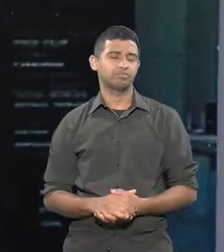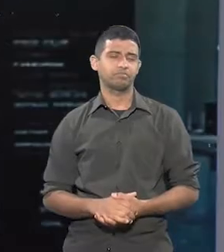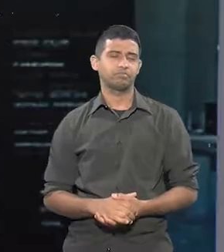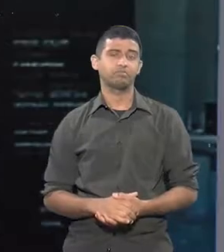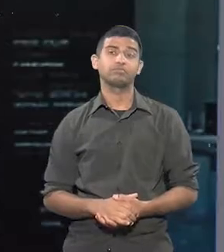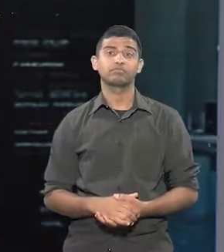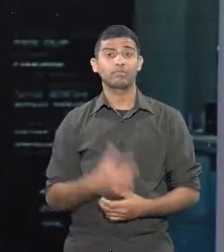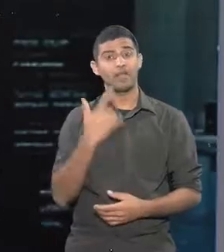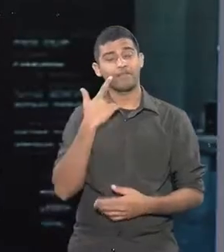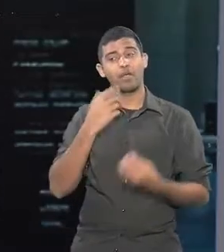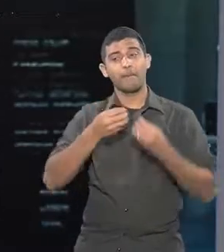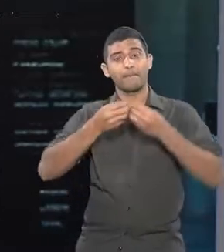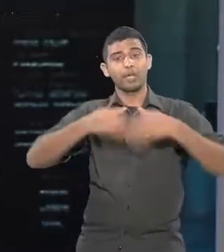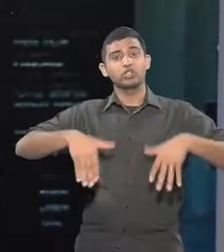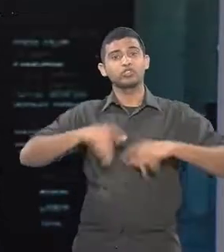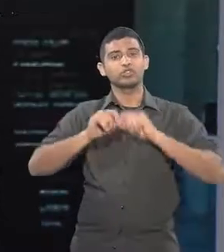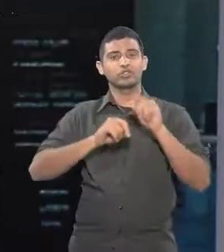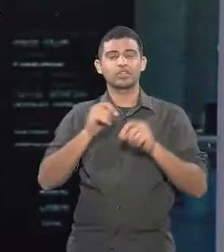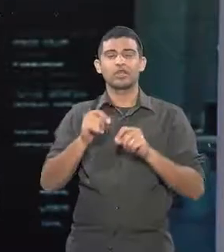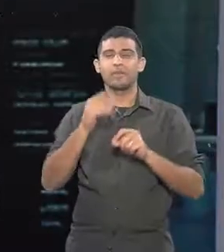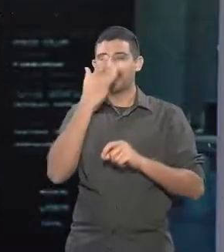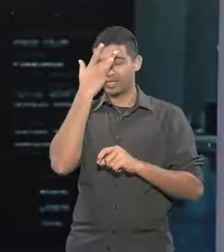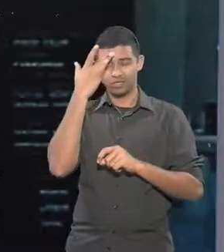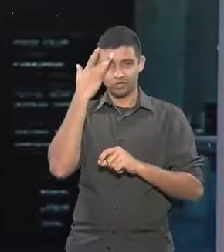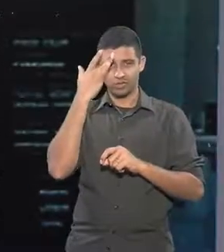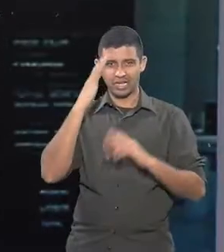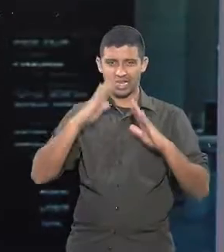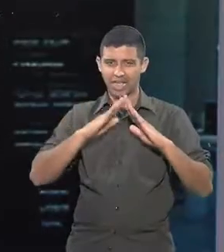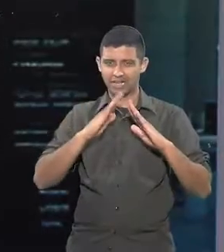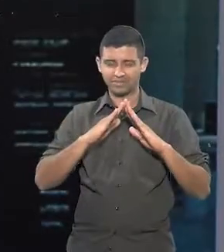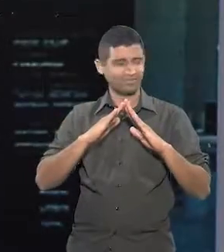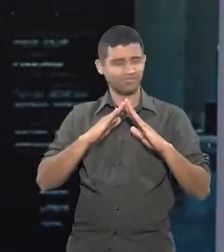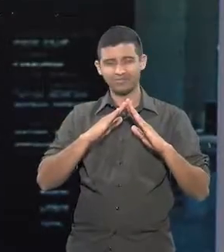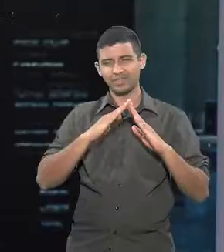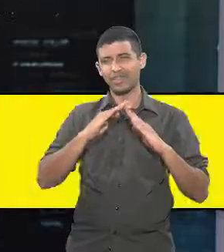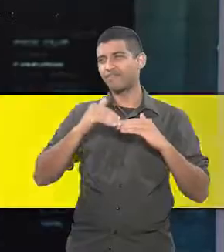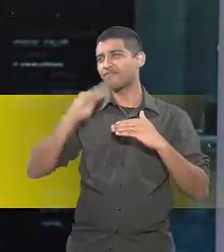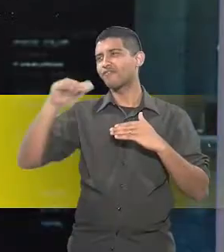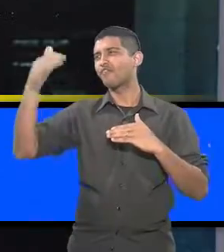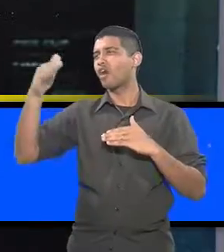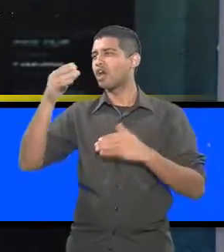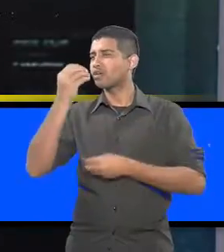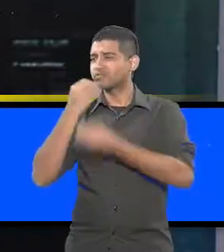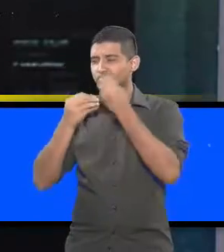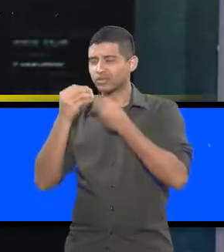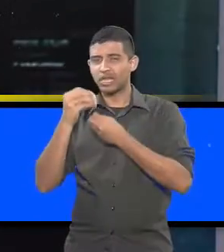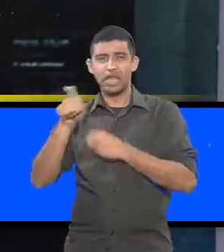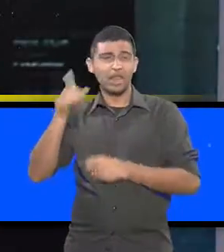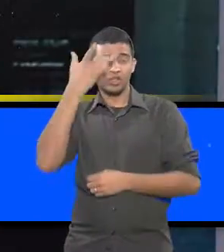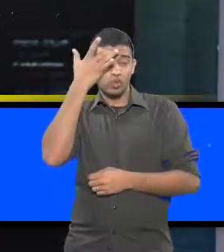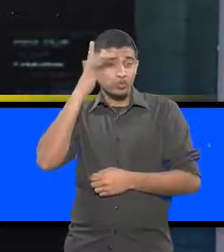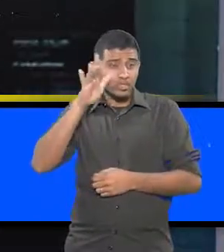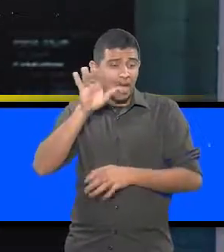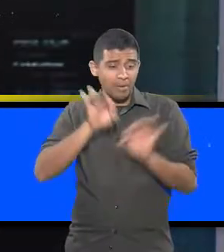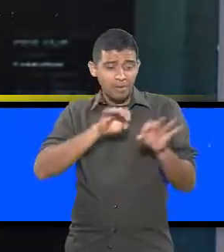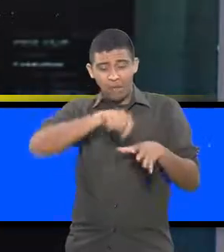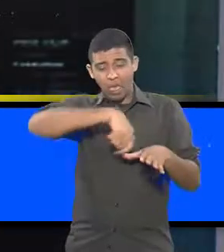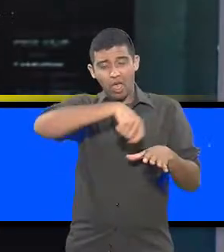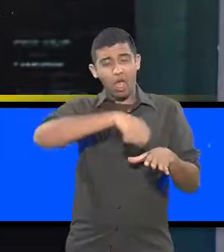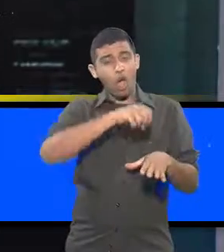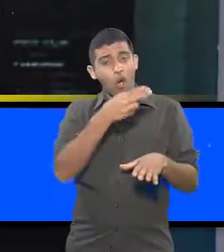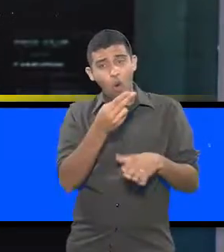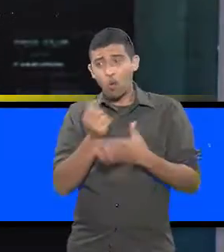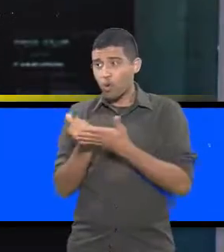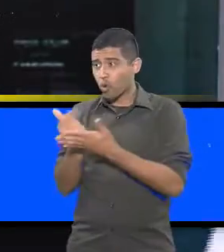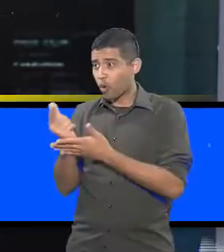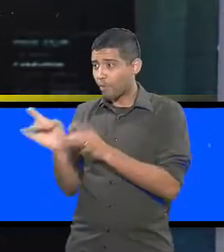disso? A consequência é a pessoa comer fora de casa. Ela não sabe preparar os alimentos, ou então ela compra pronto para